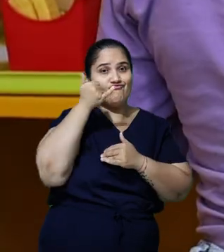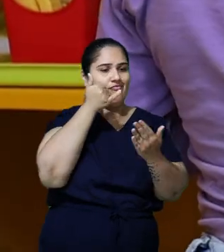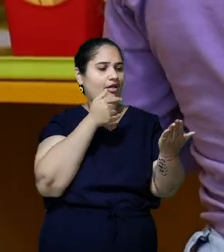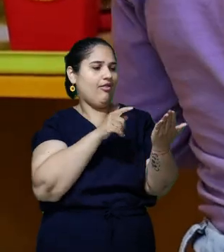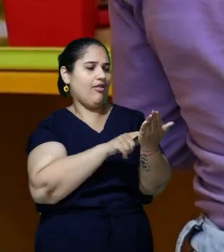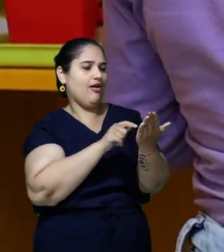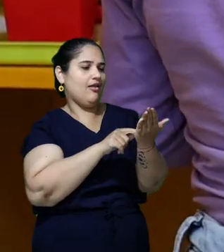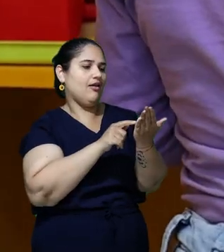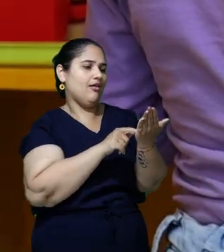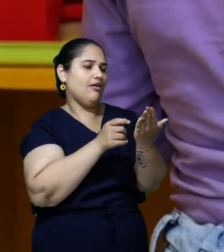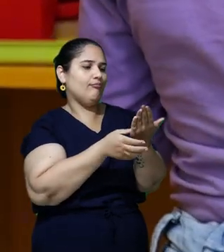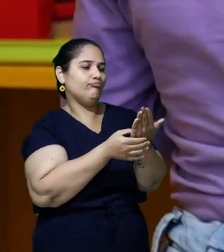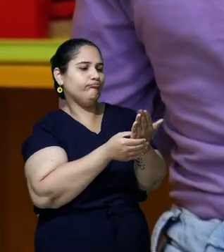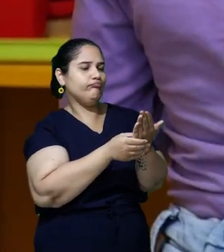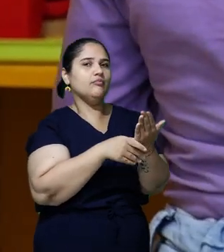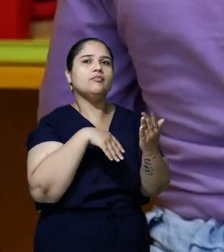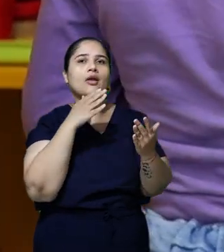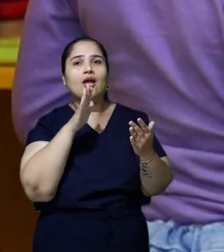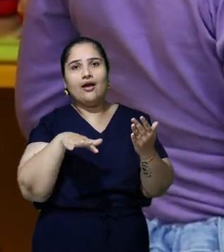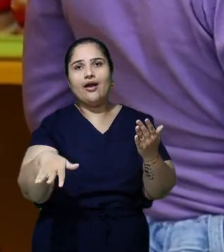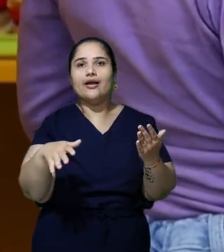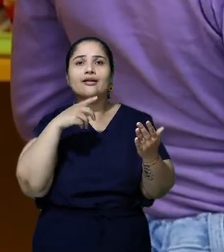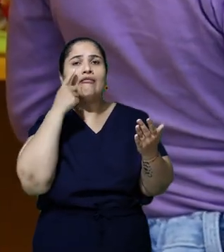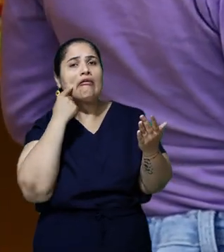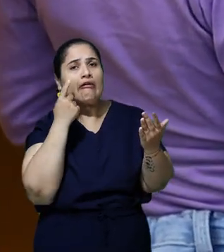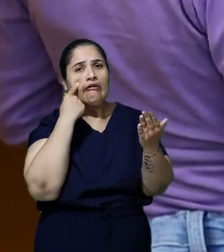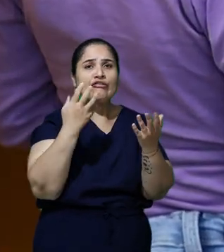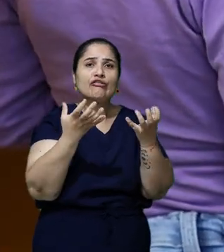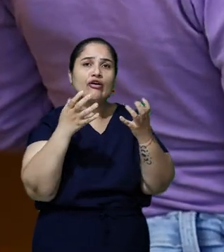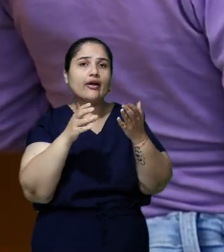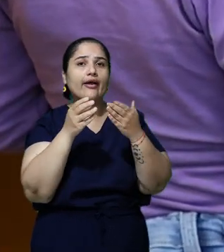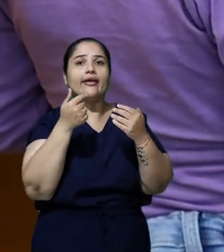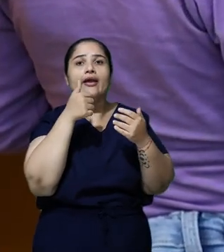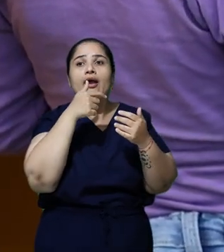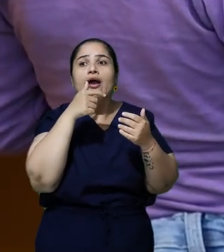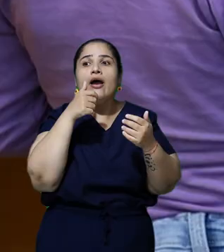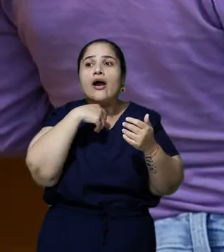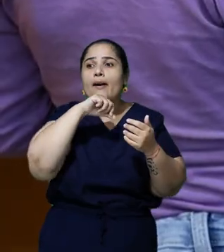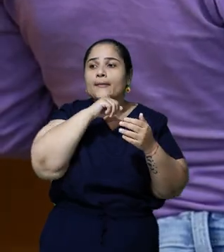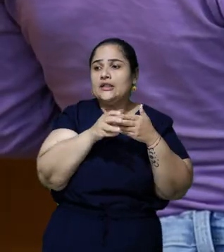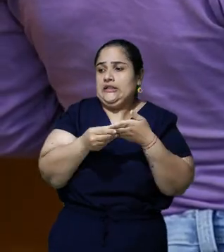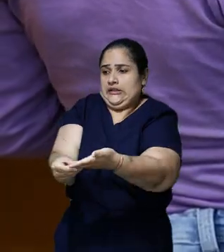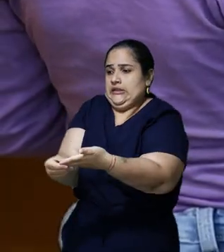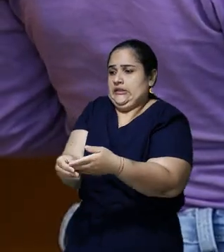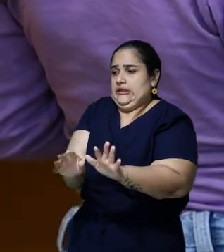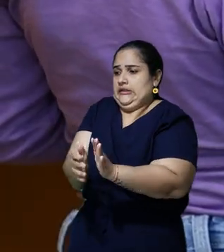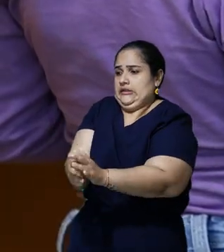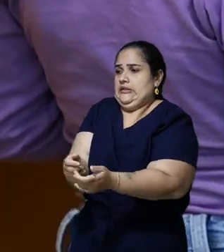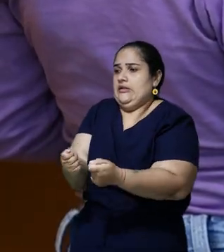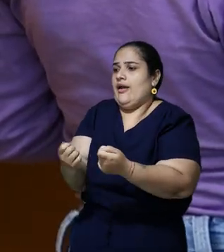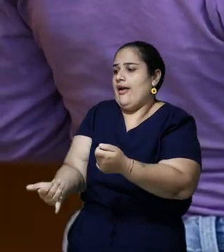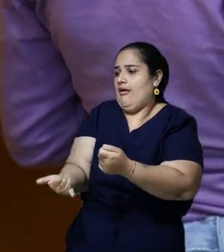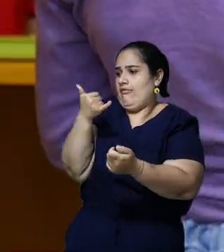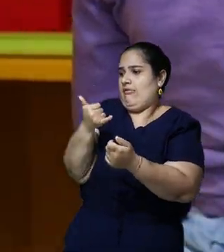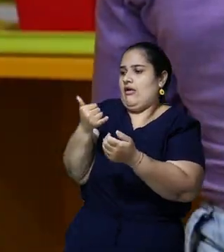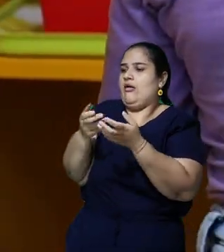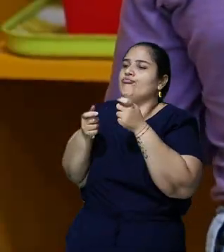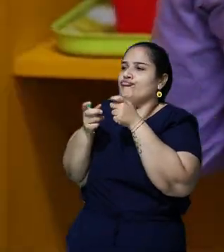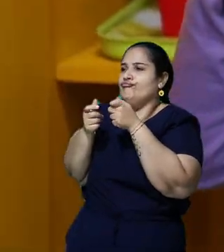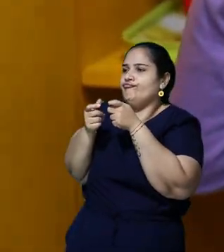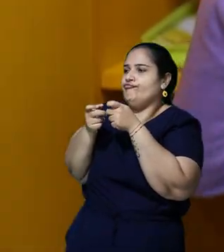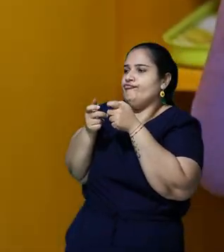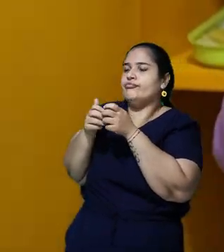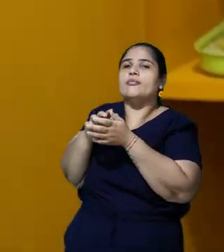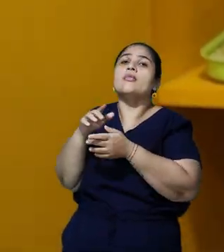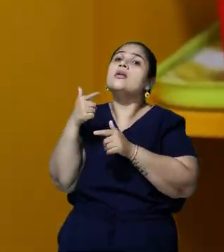menino chora, a mãe dá o celular porque ele se acalma. E ela não sabe que isso daí vai trazer um